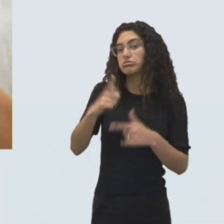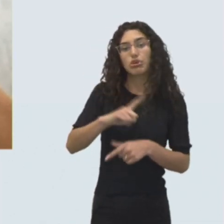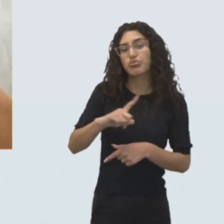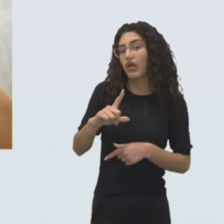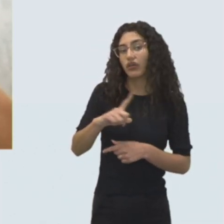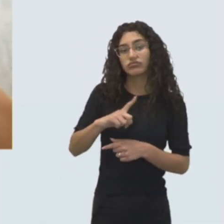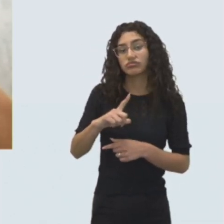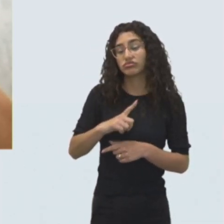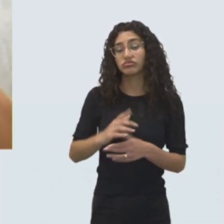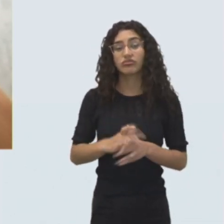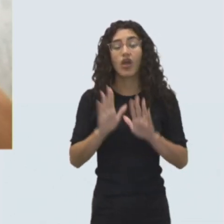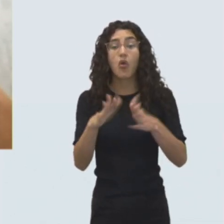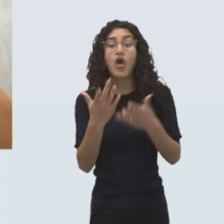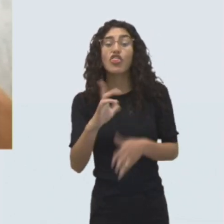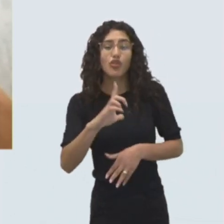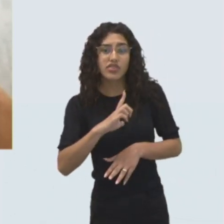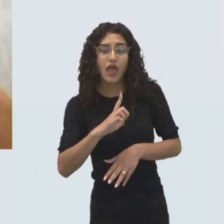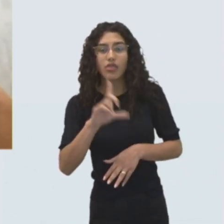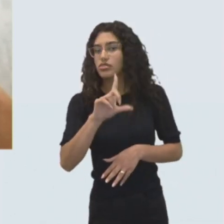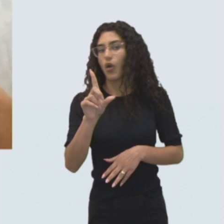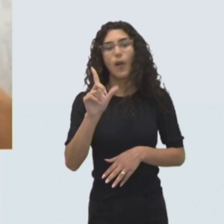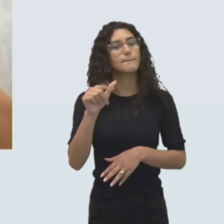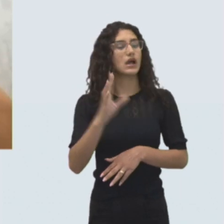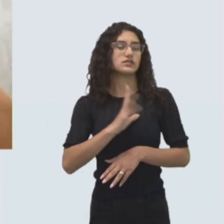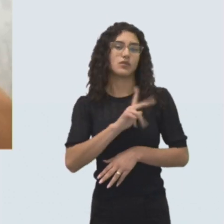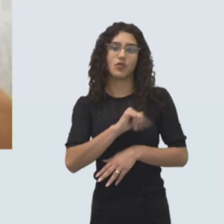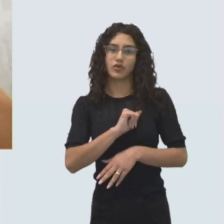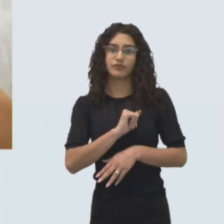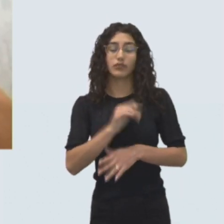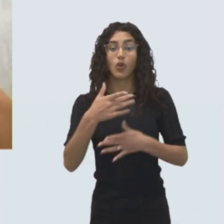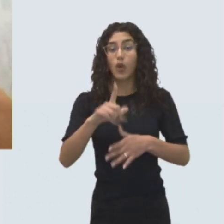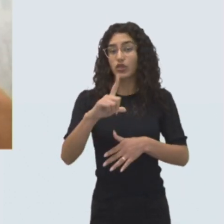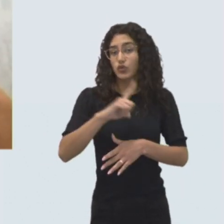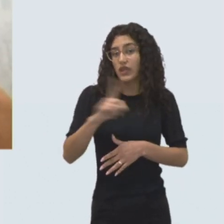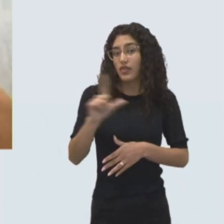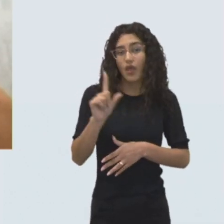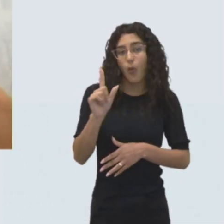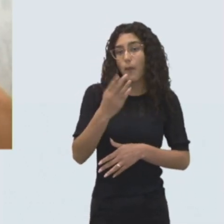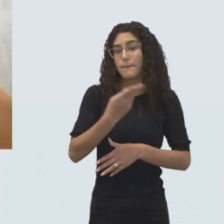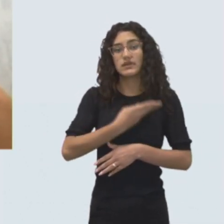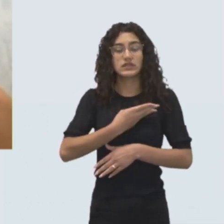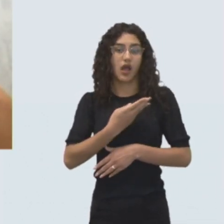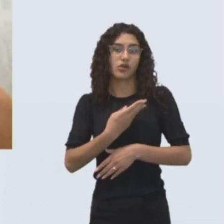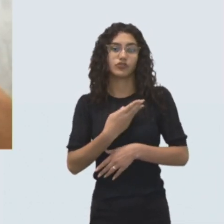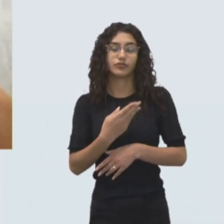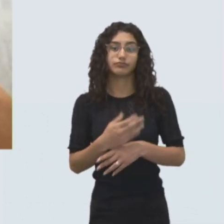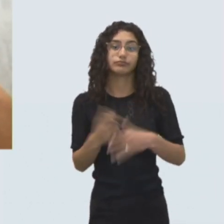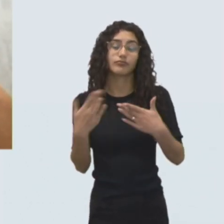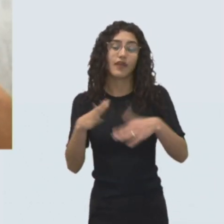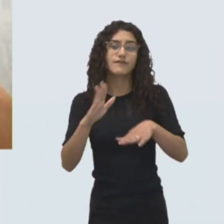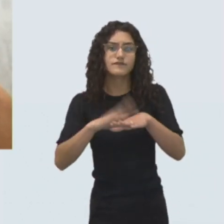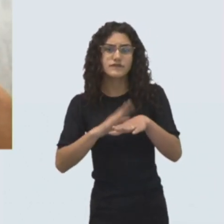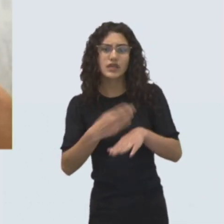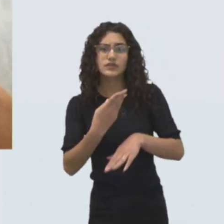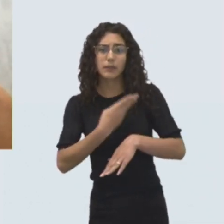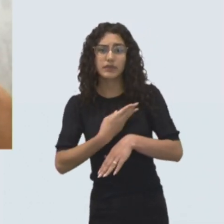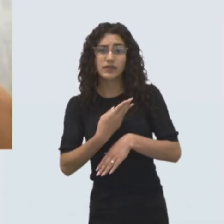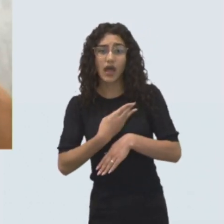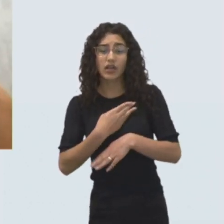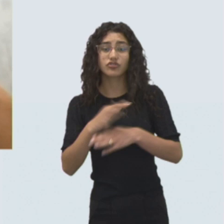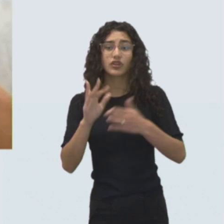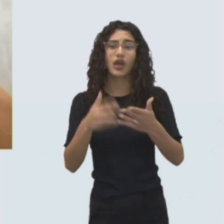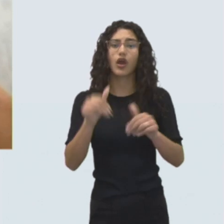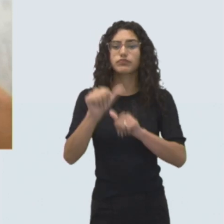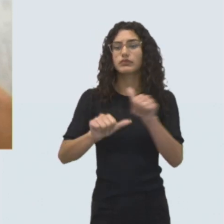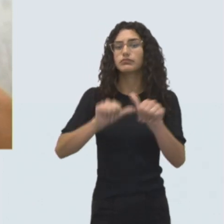Quando você tiver, já não é mais amor. Quando você tem, já não é mais amizade. Aí você fez amizade com a Alice e você agora vai querer uma